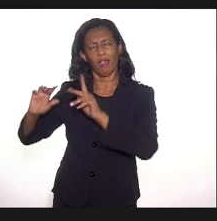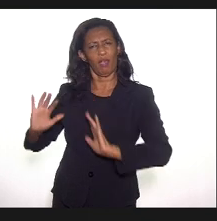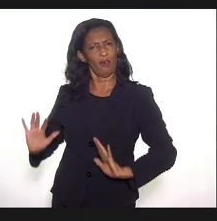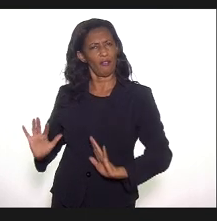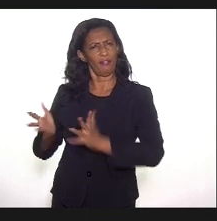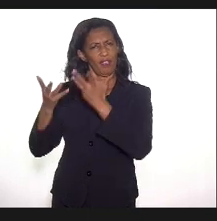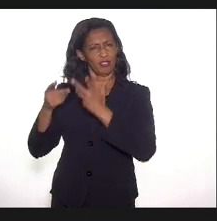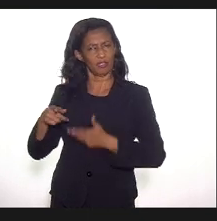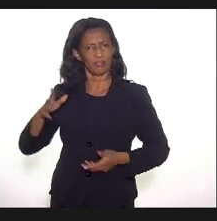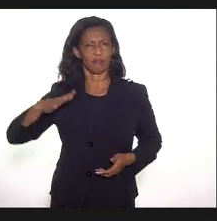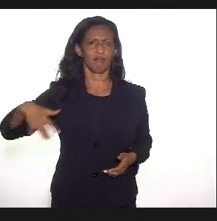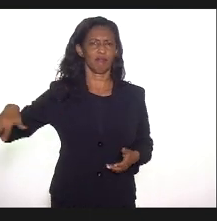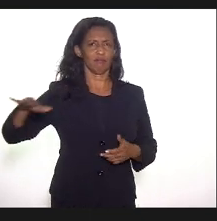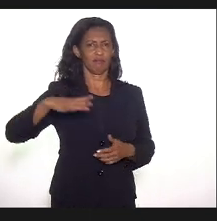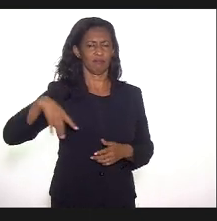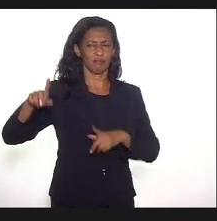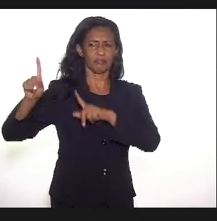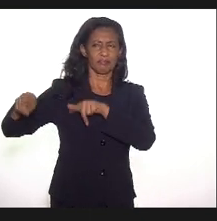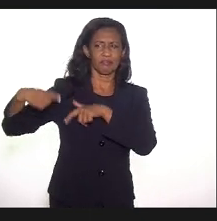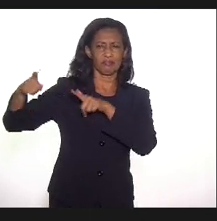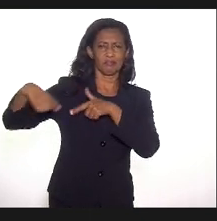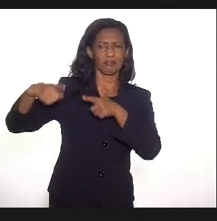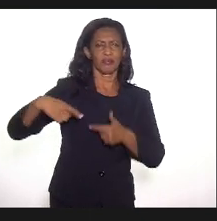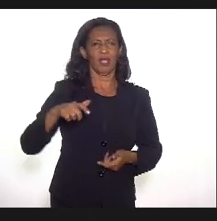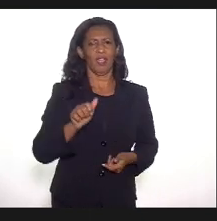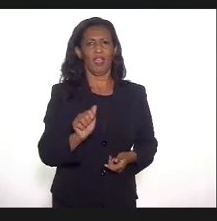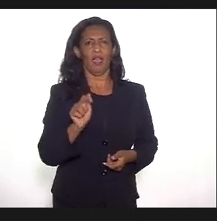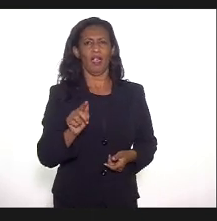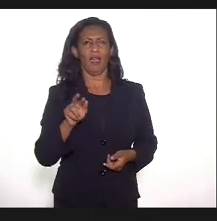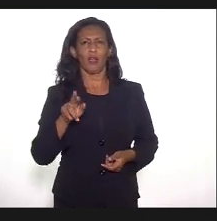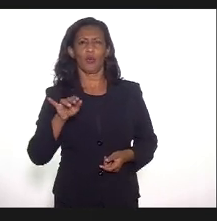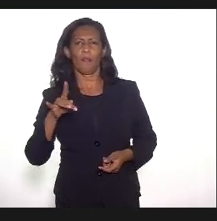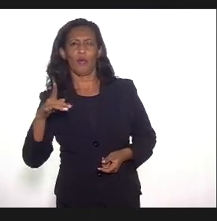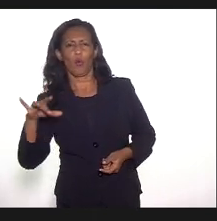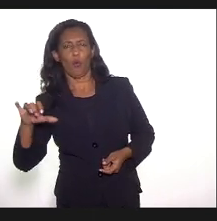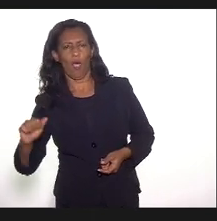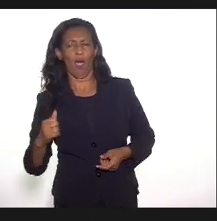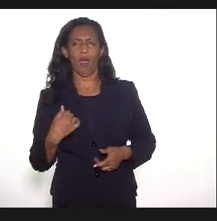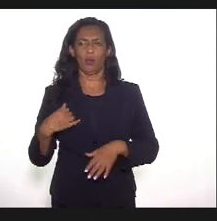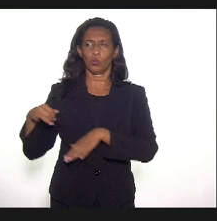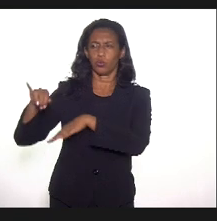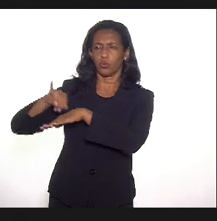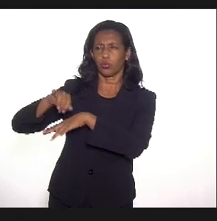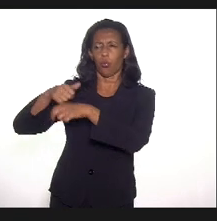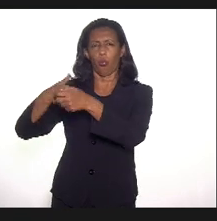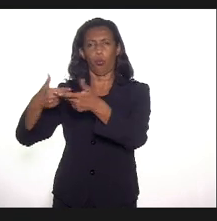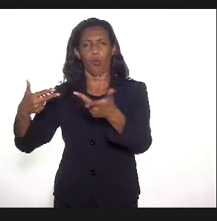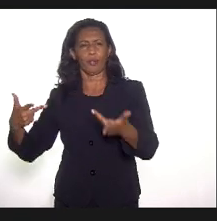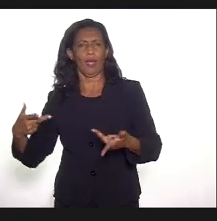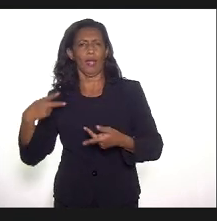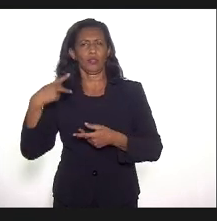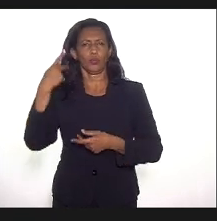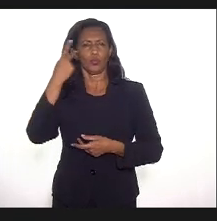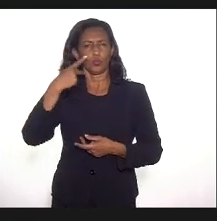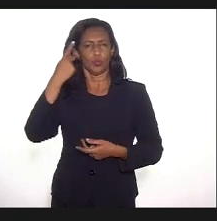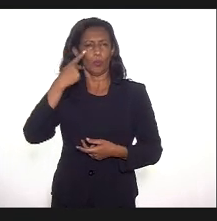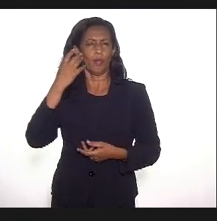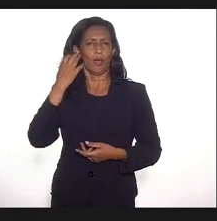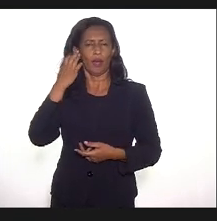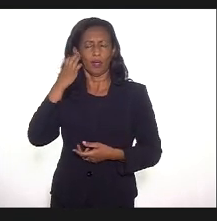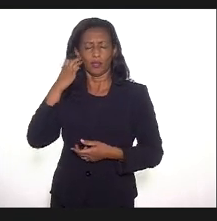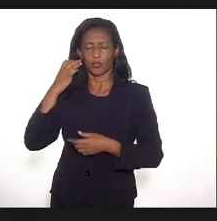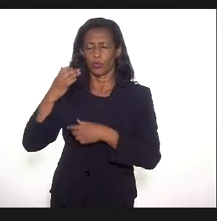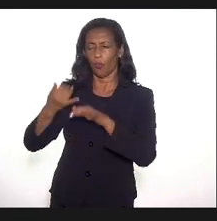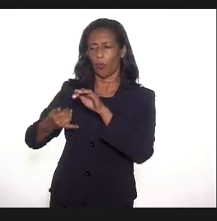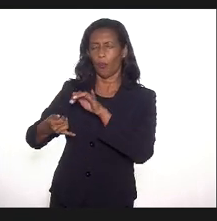festa agropecuária, concurso leiteiro, exposição de qualidade do tomate, exposição de produtos